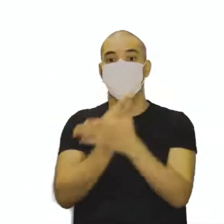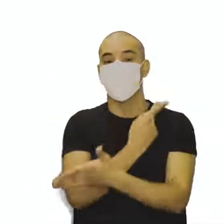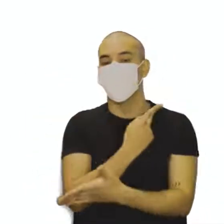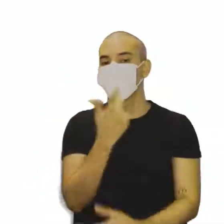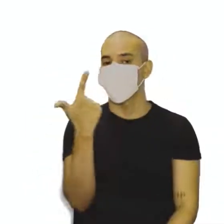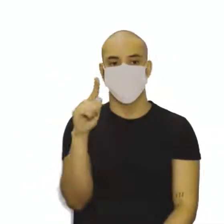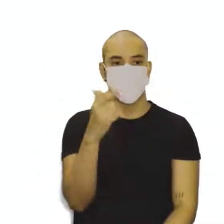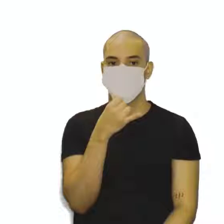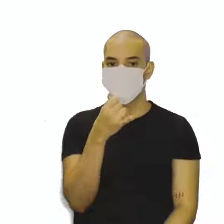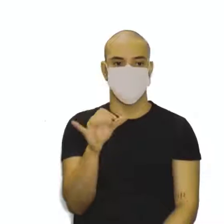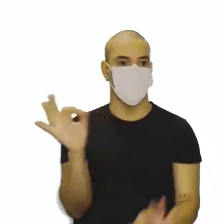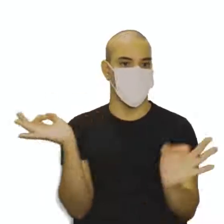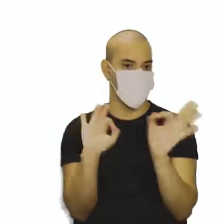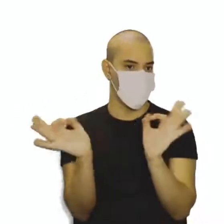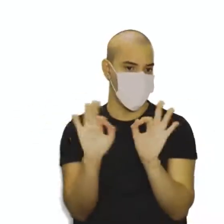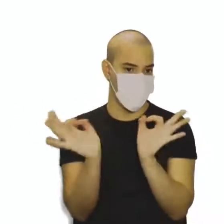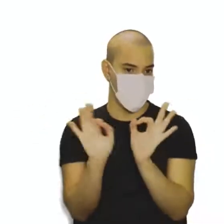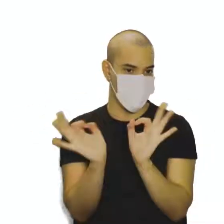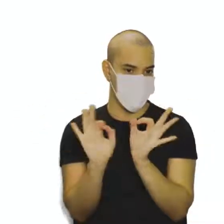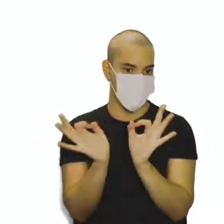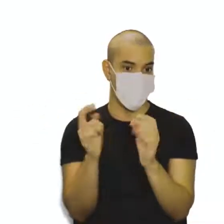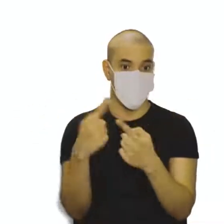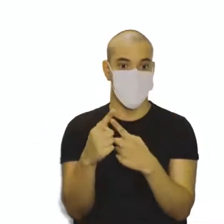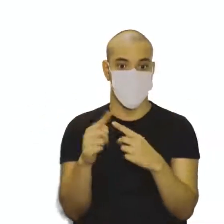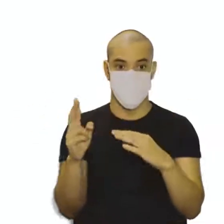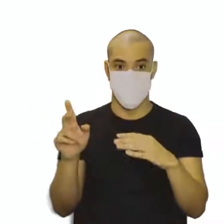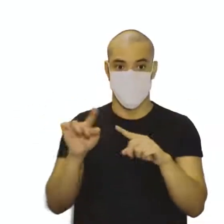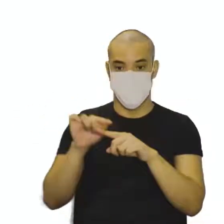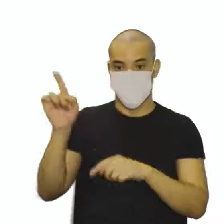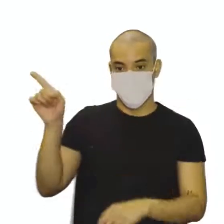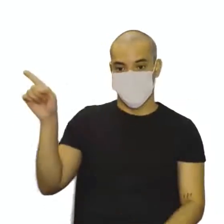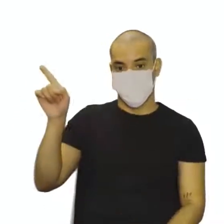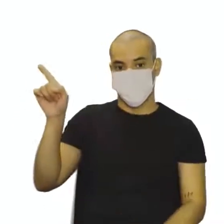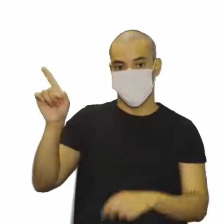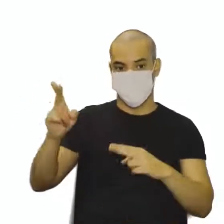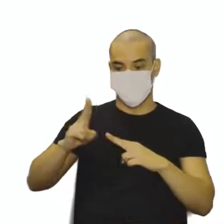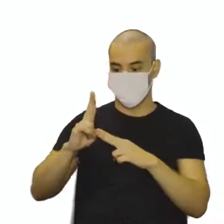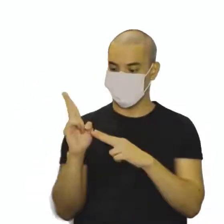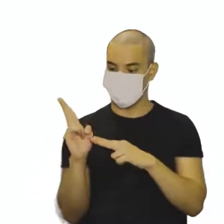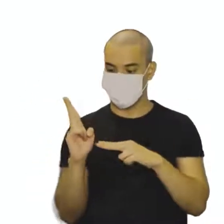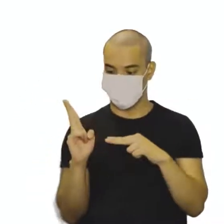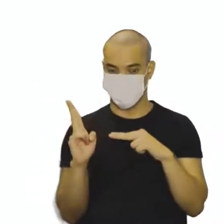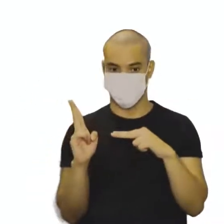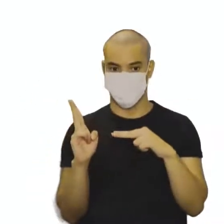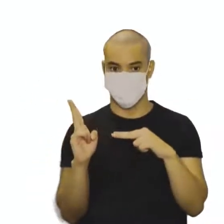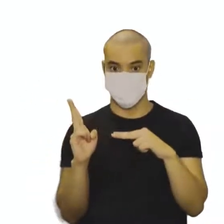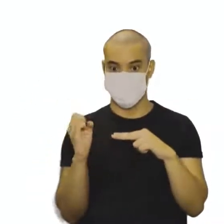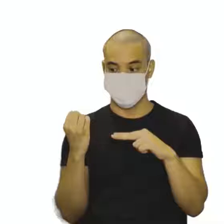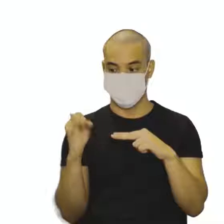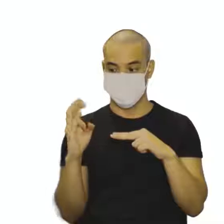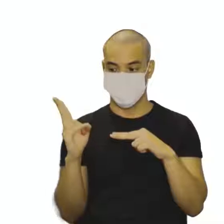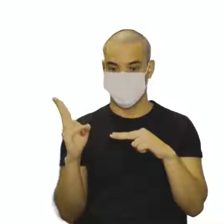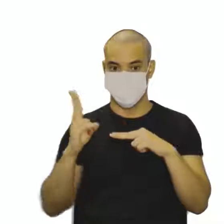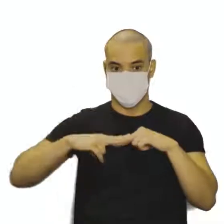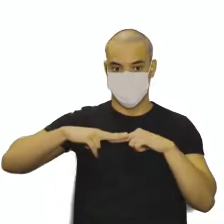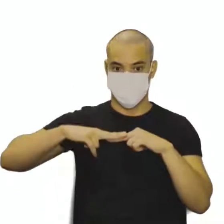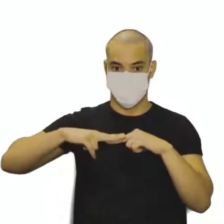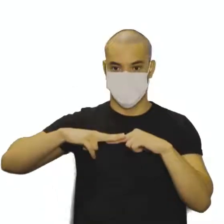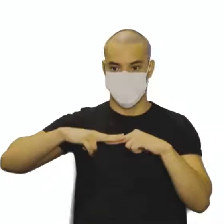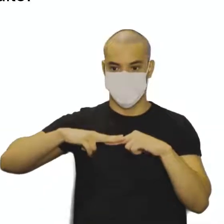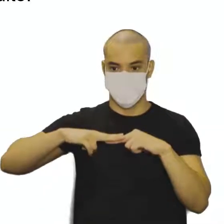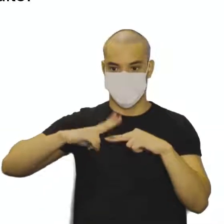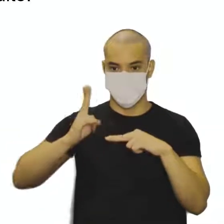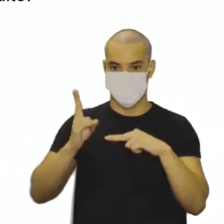tem corrente elétrica, não há passagem de corrente, como eu falei para vocês, ok? Se você fechar, aí sim vai